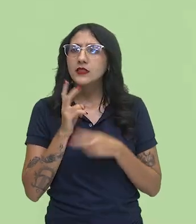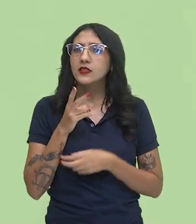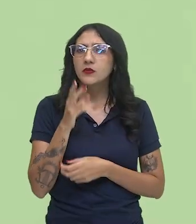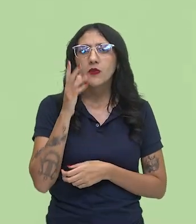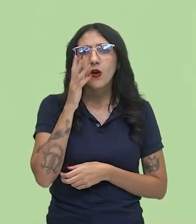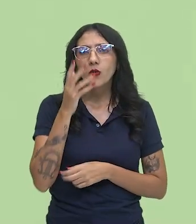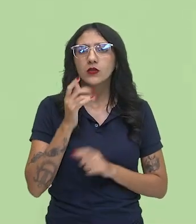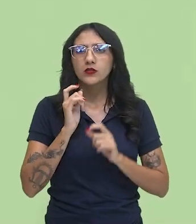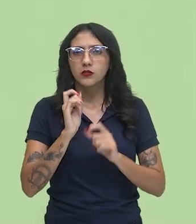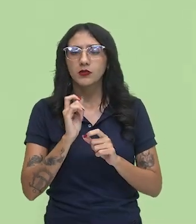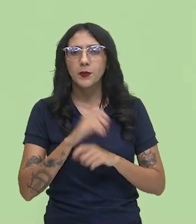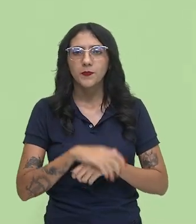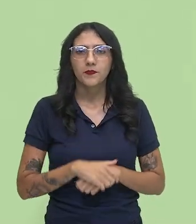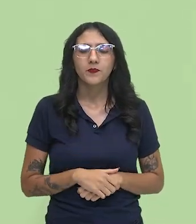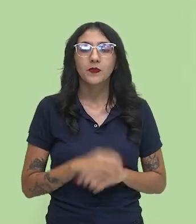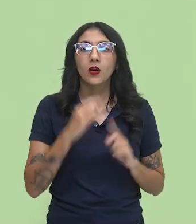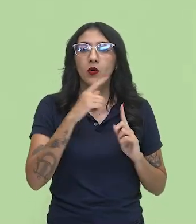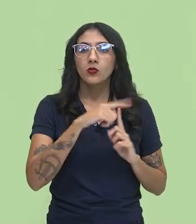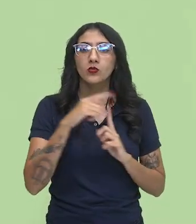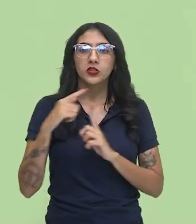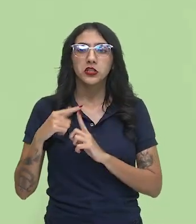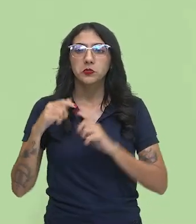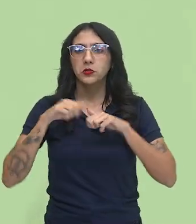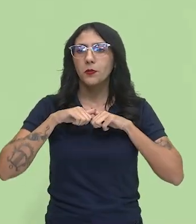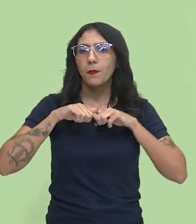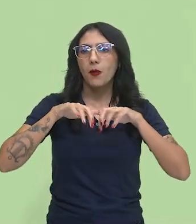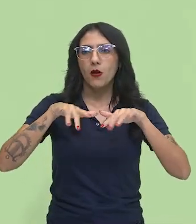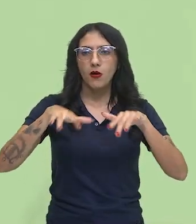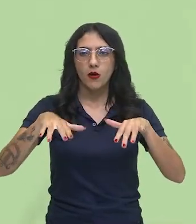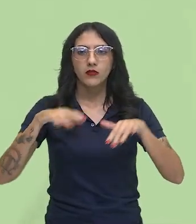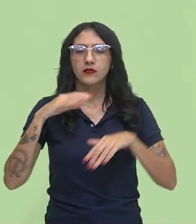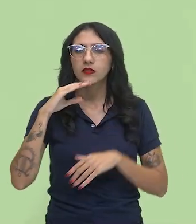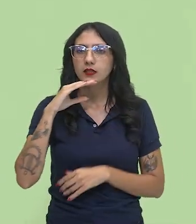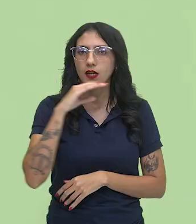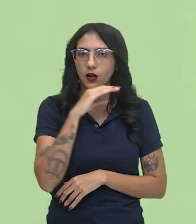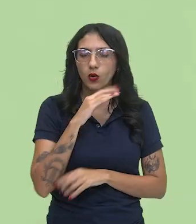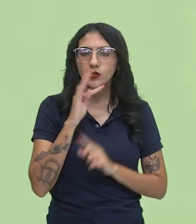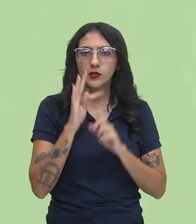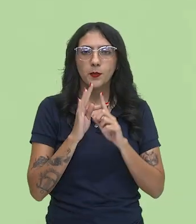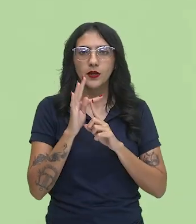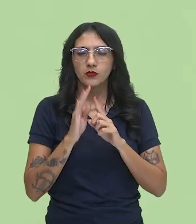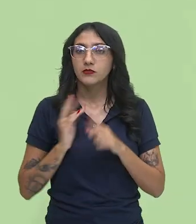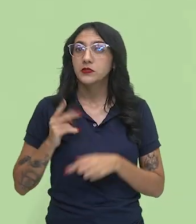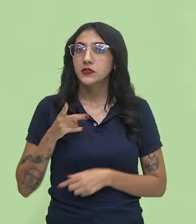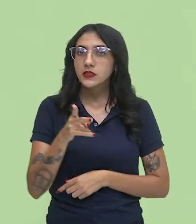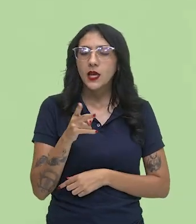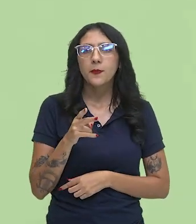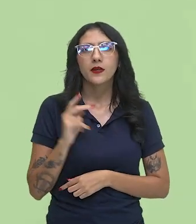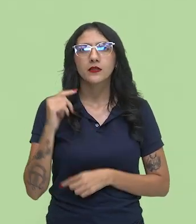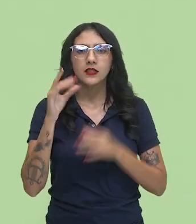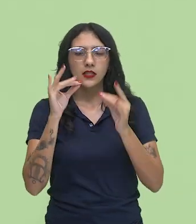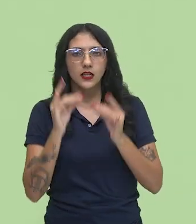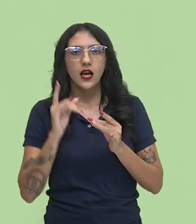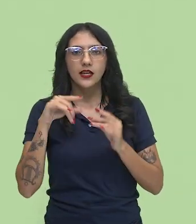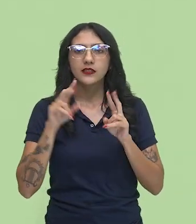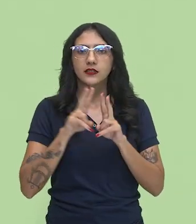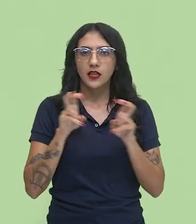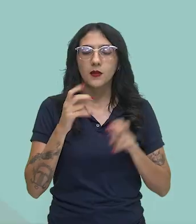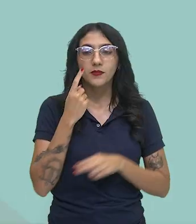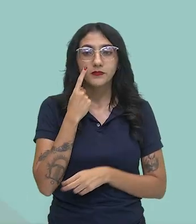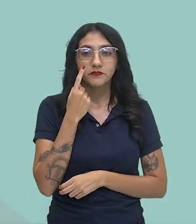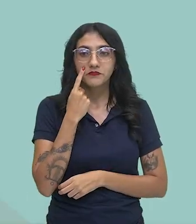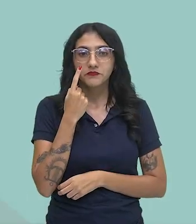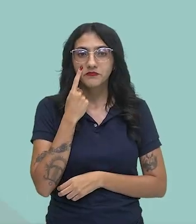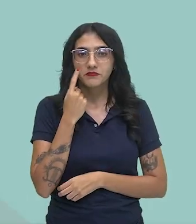quê? Os processos de propagação de calor. Toda a vida que falarmos aí, vai ocorrer isto. Vejam